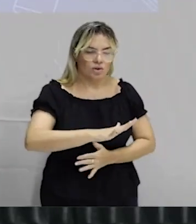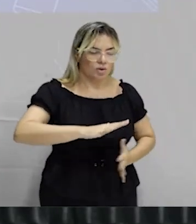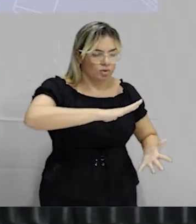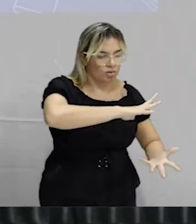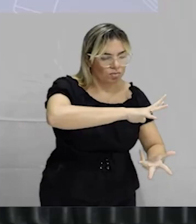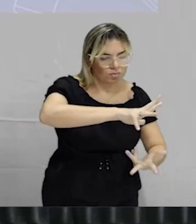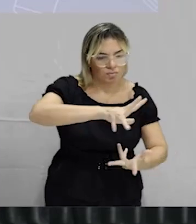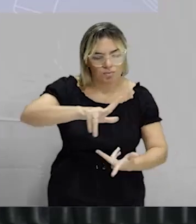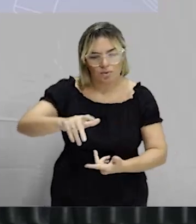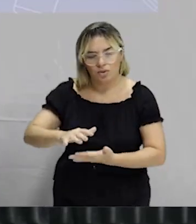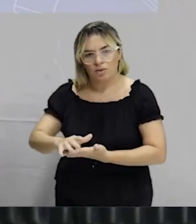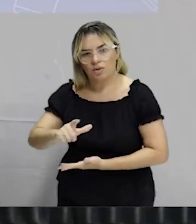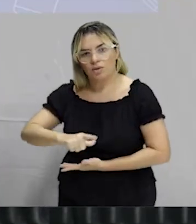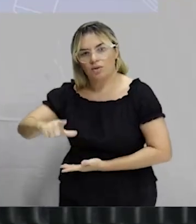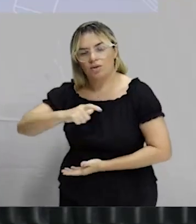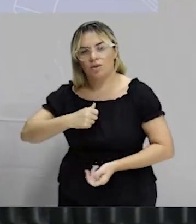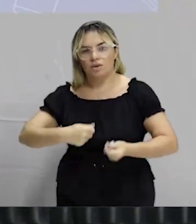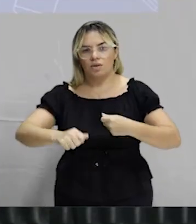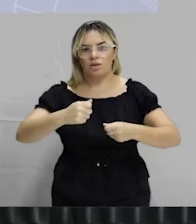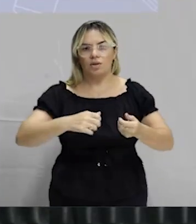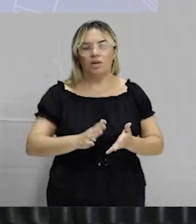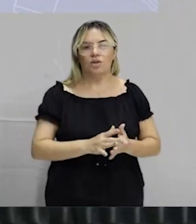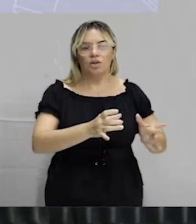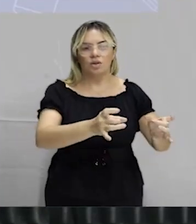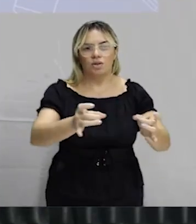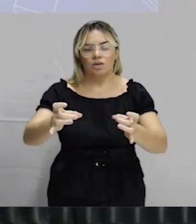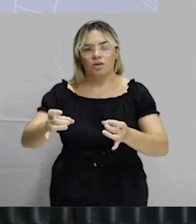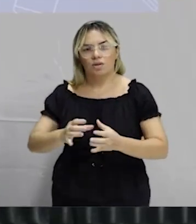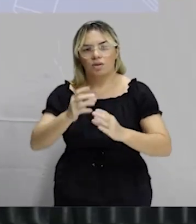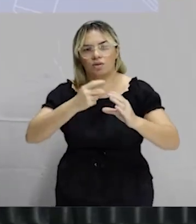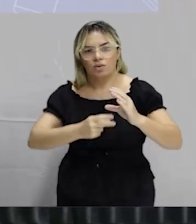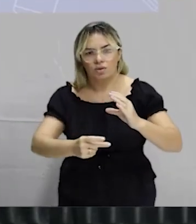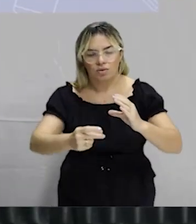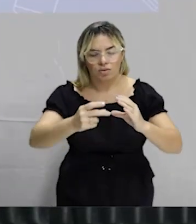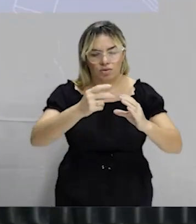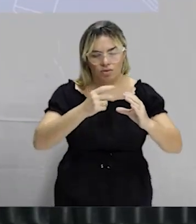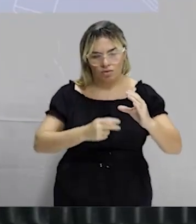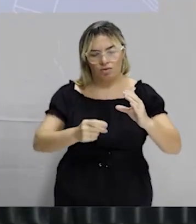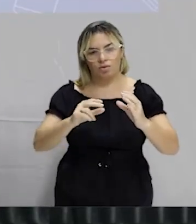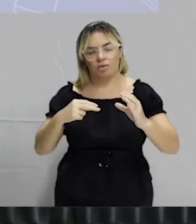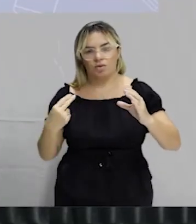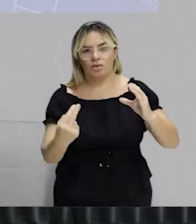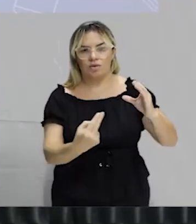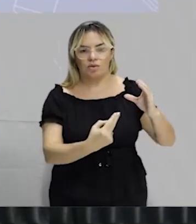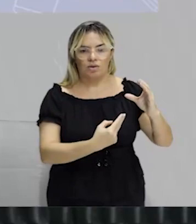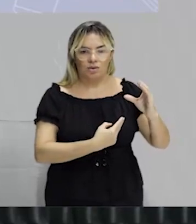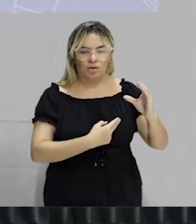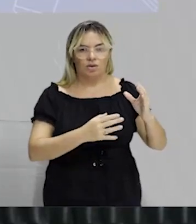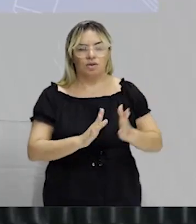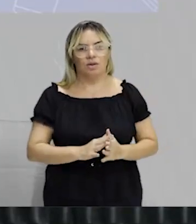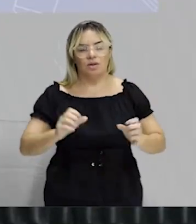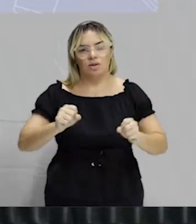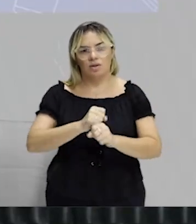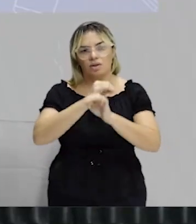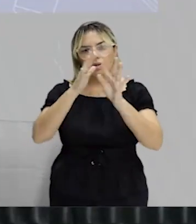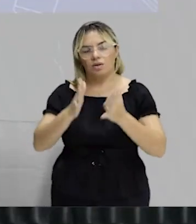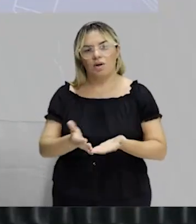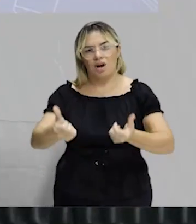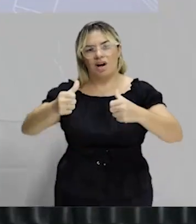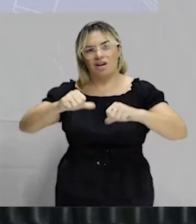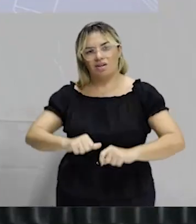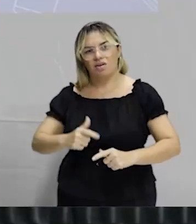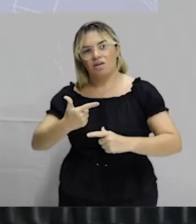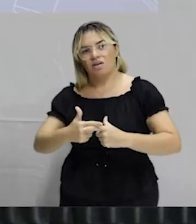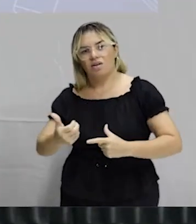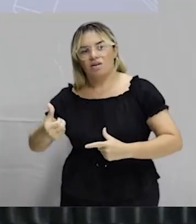mundo que você tem economia de mercado, capitalismo, nós teremos, evidentemente, a crise de